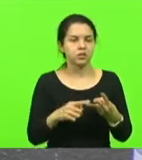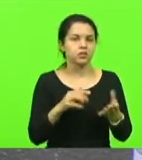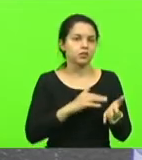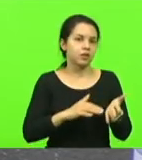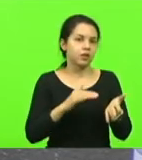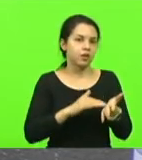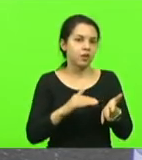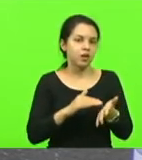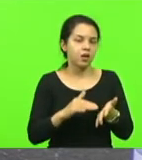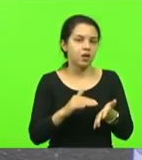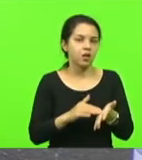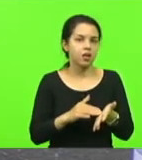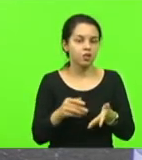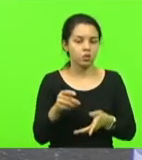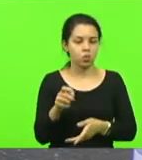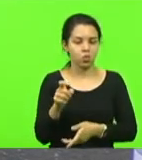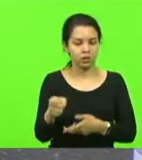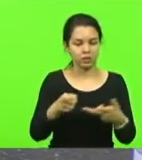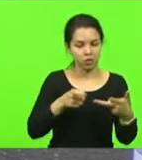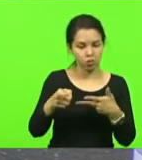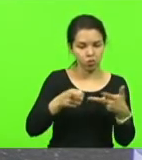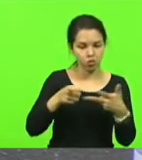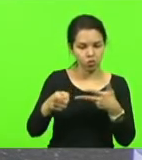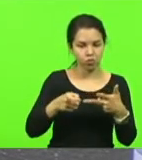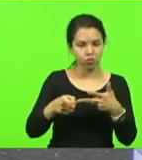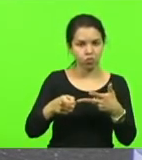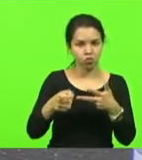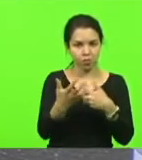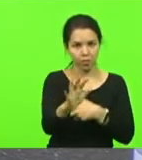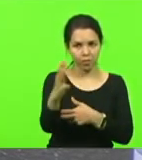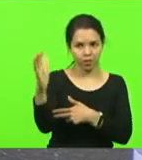Meio Ambiente, o IMA,